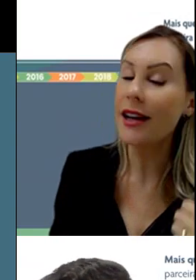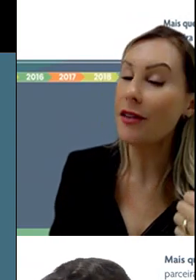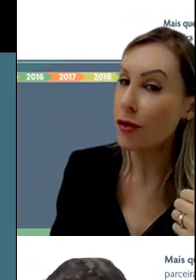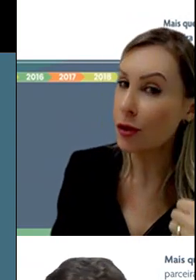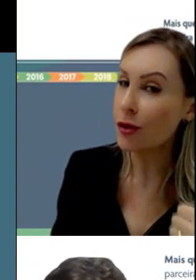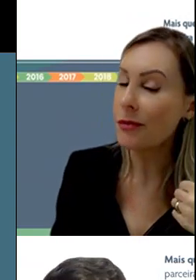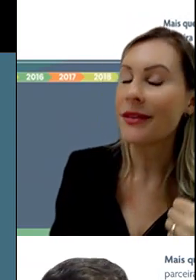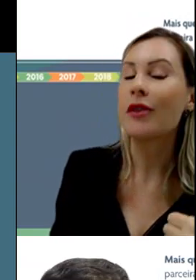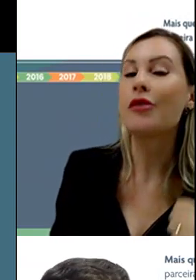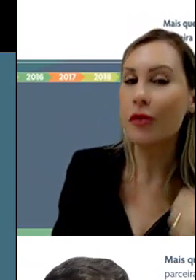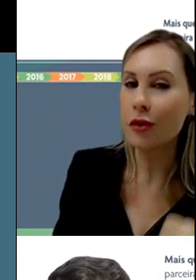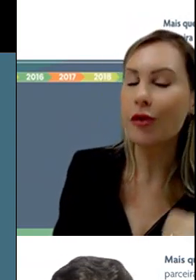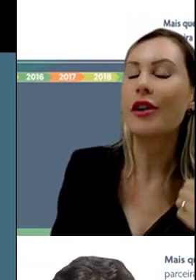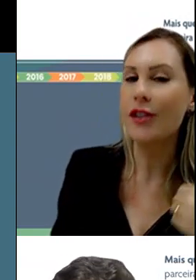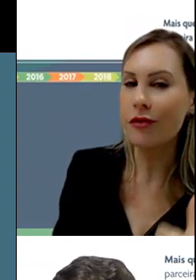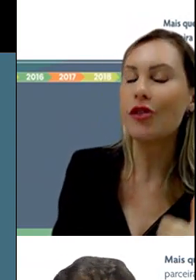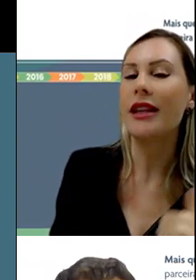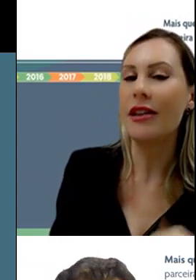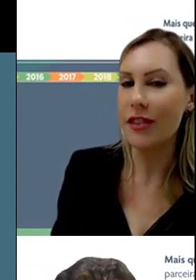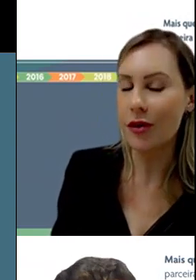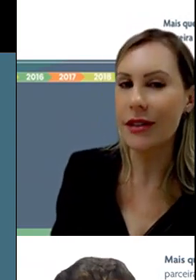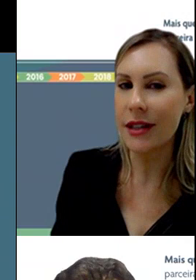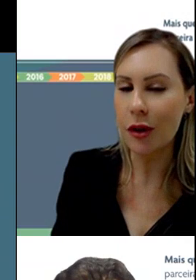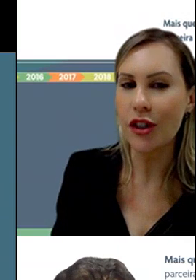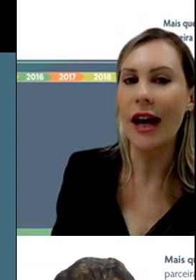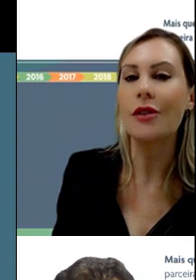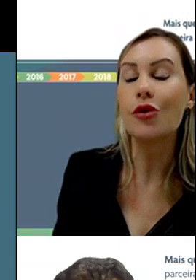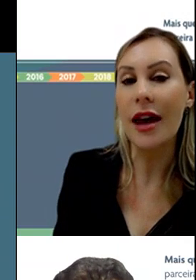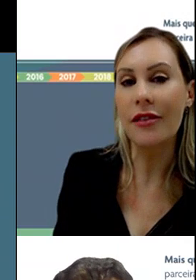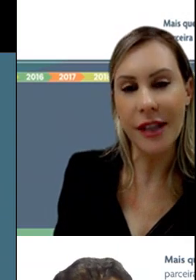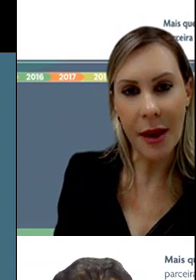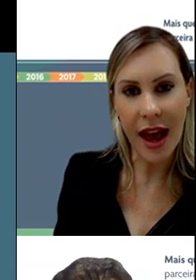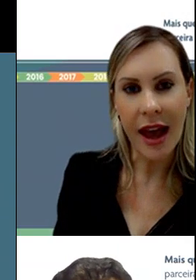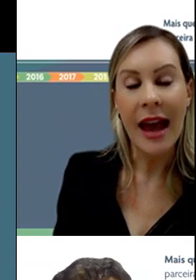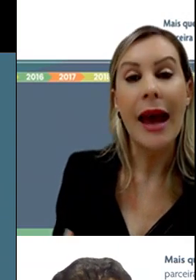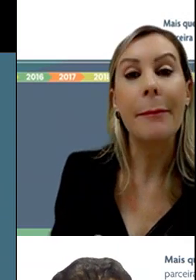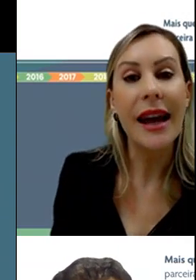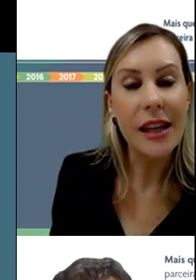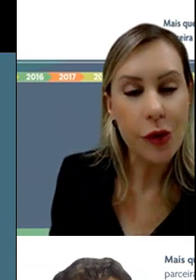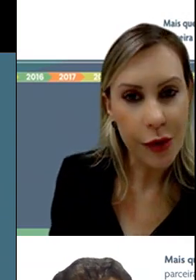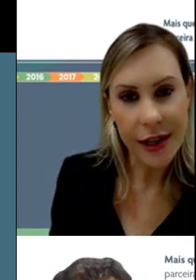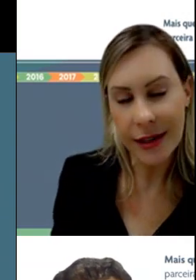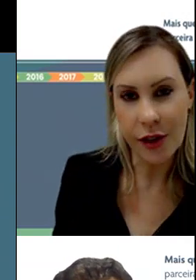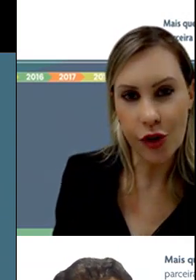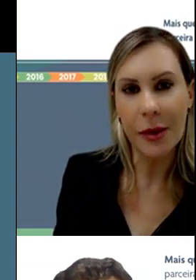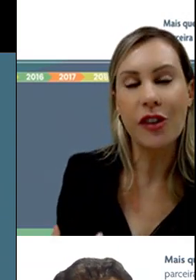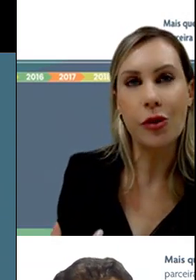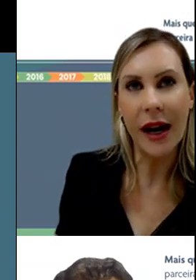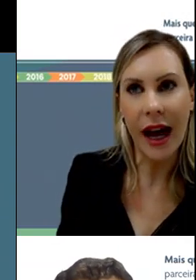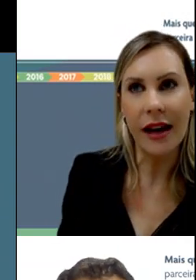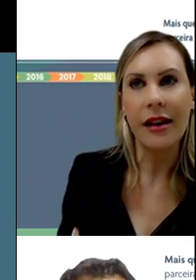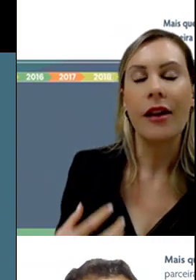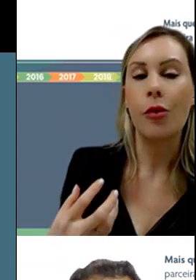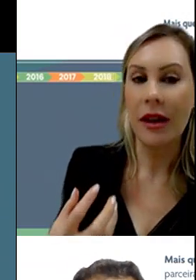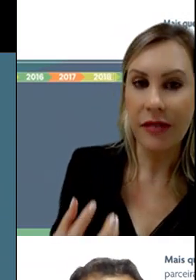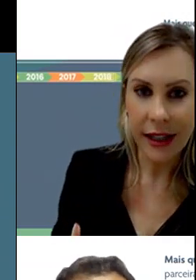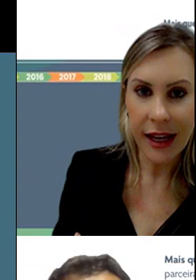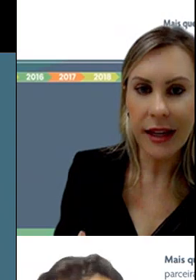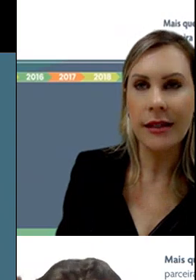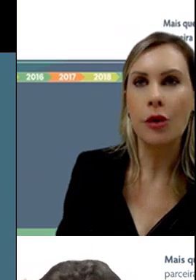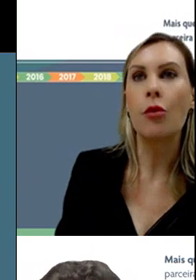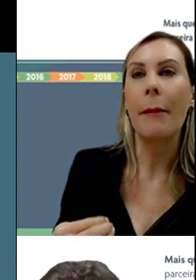vitalício? Daquele fundo, o Fundo Coletivo de Benefícios Extraordinários, o FCBE. É para isso que ele existe, para te pagar